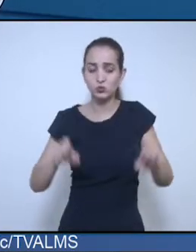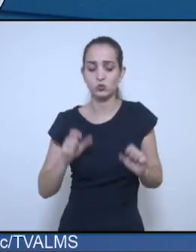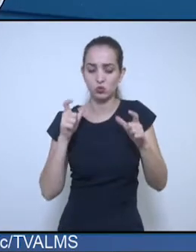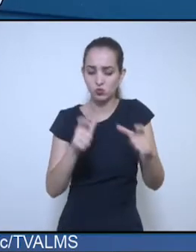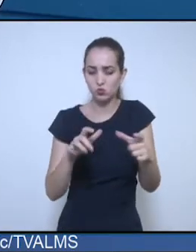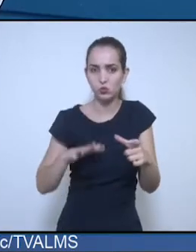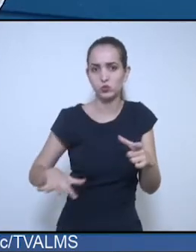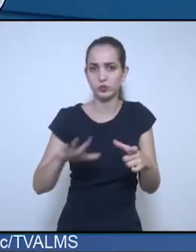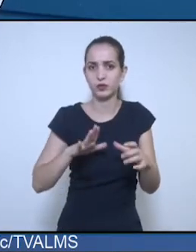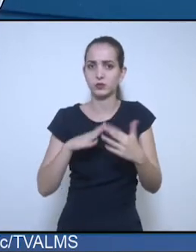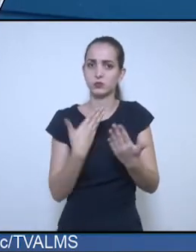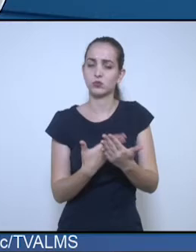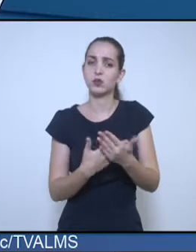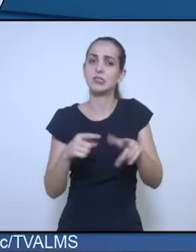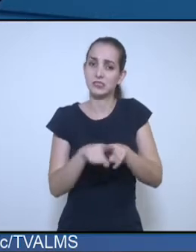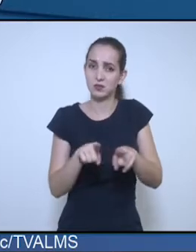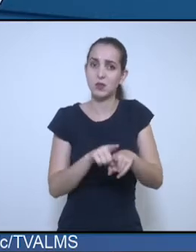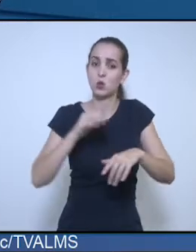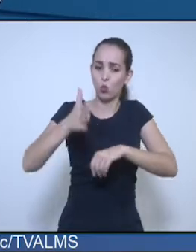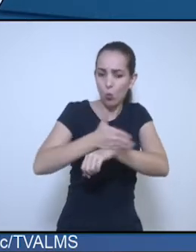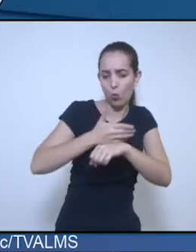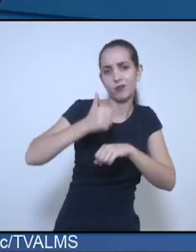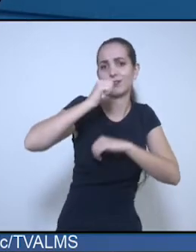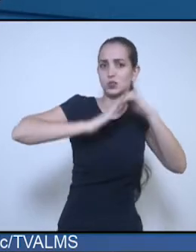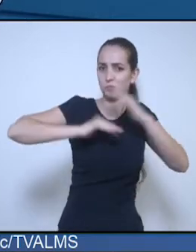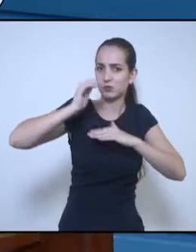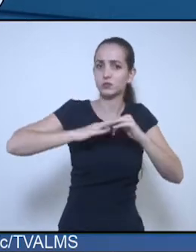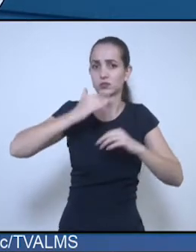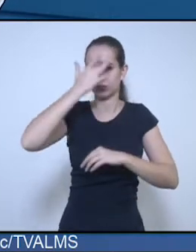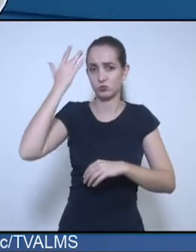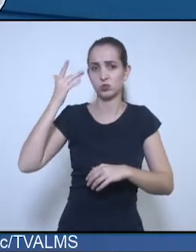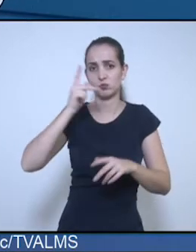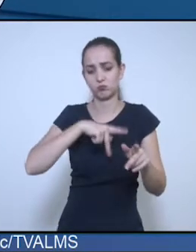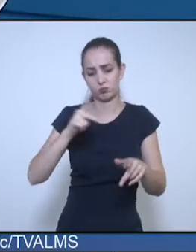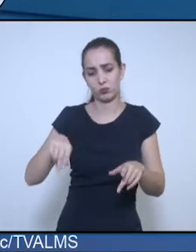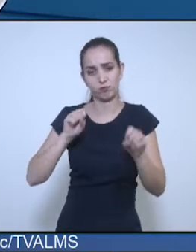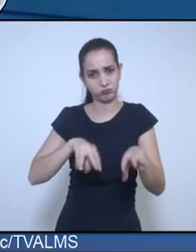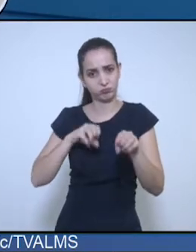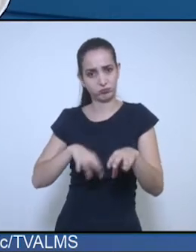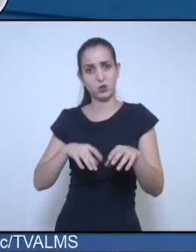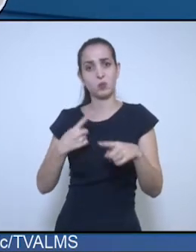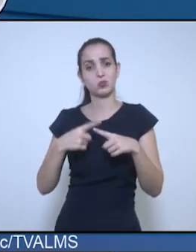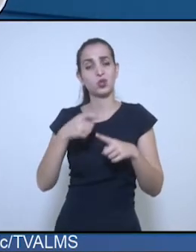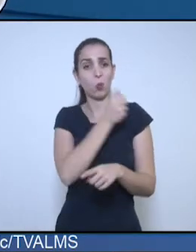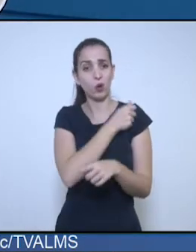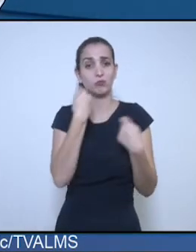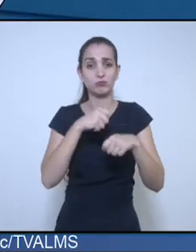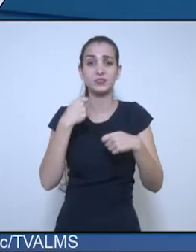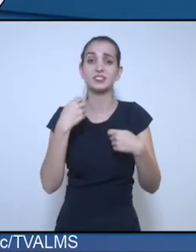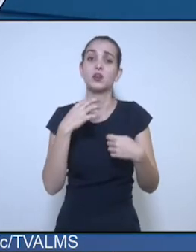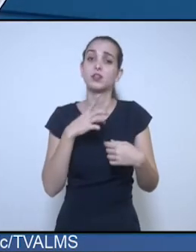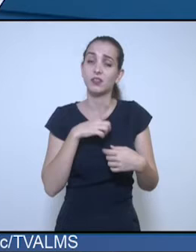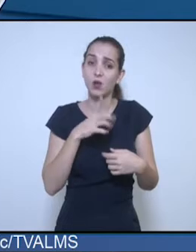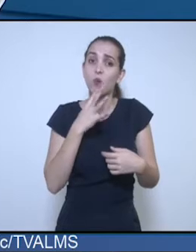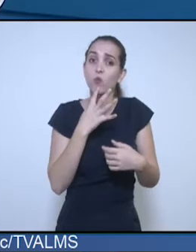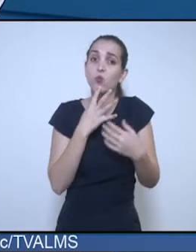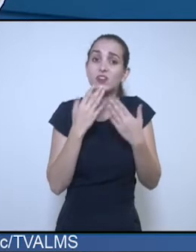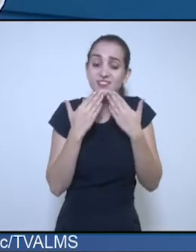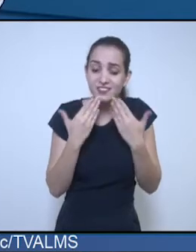preparo político dos agentes educacionais irão contribuir para que o aluno conheça a realidade concretamente para